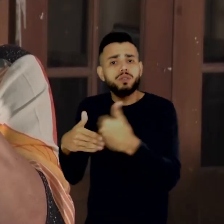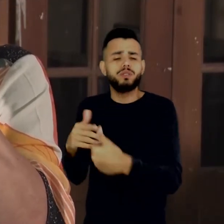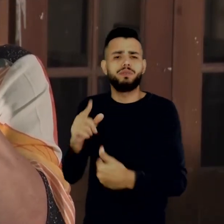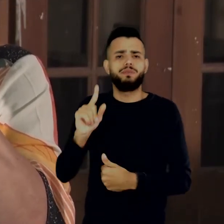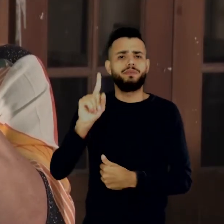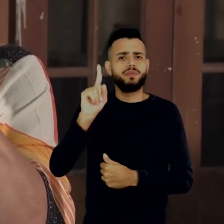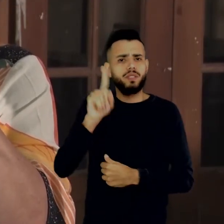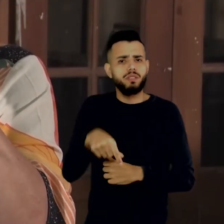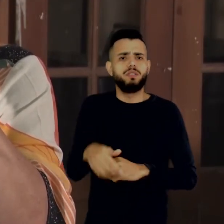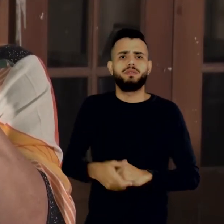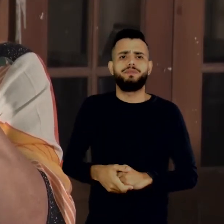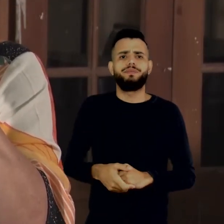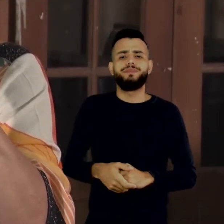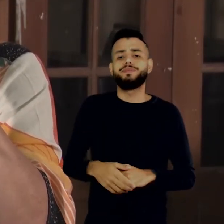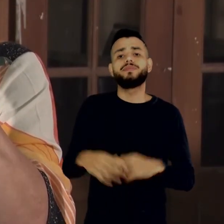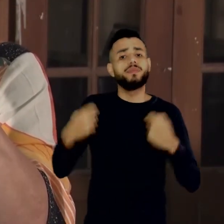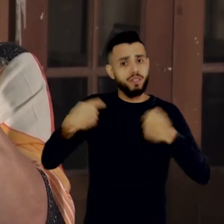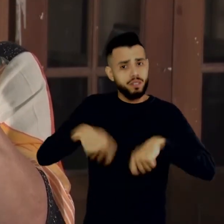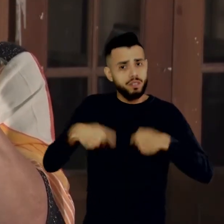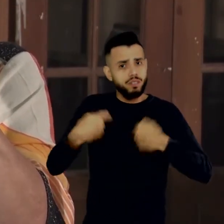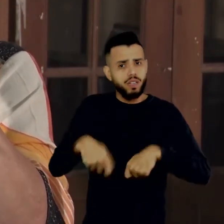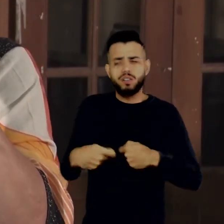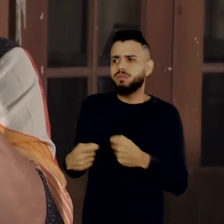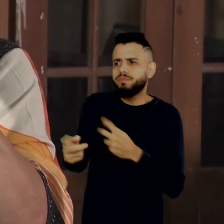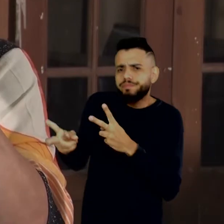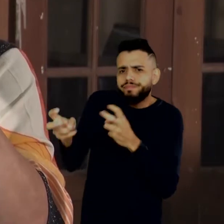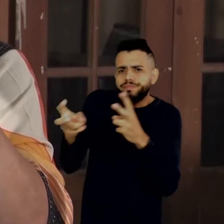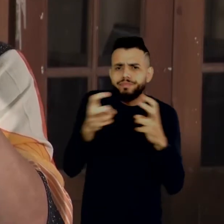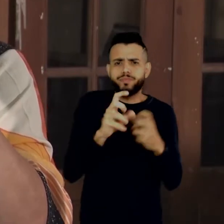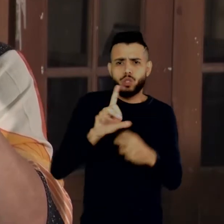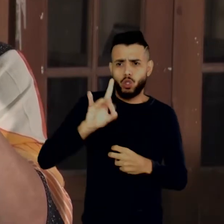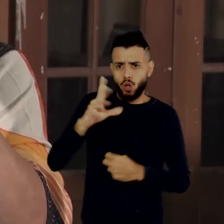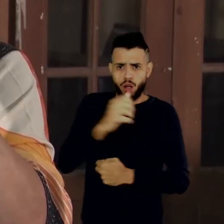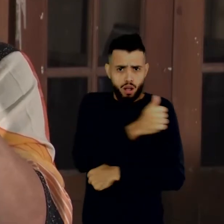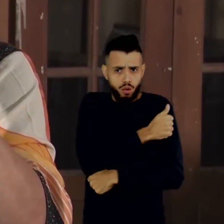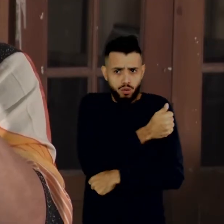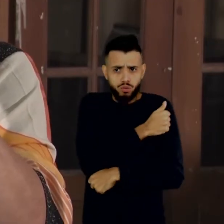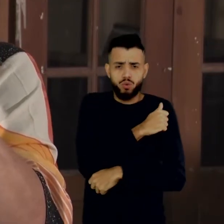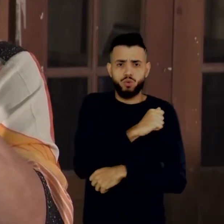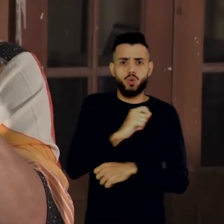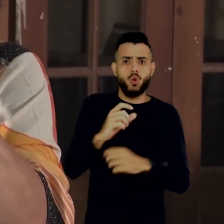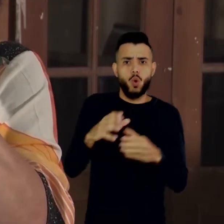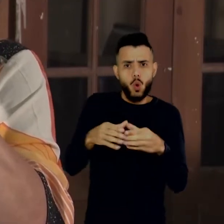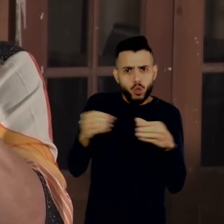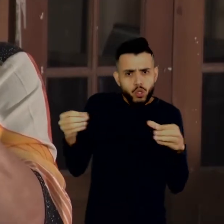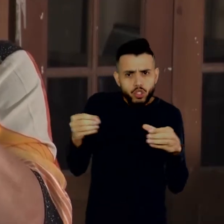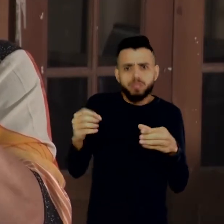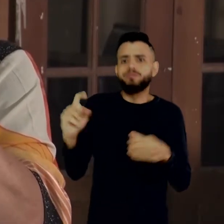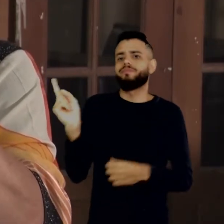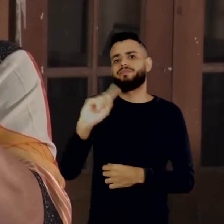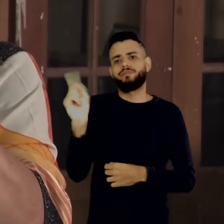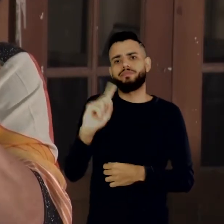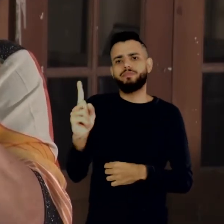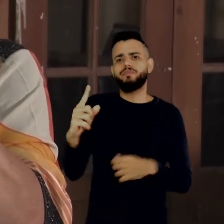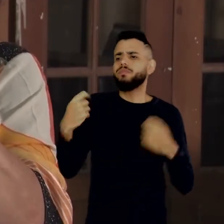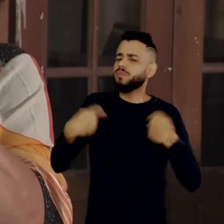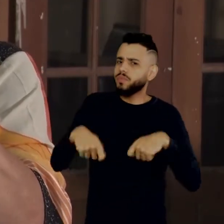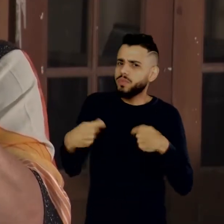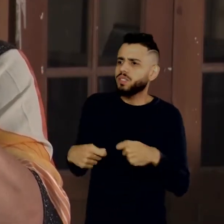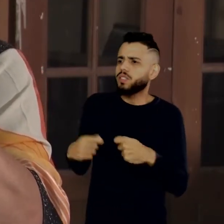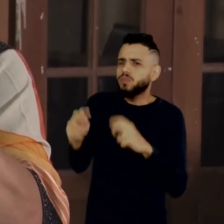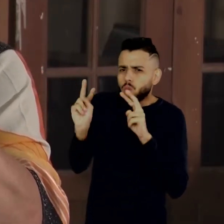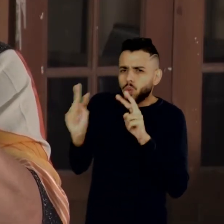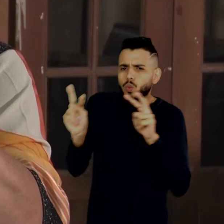ser... É necessário que ele seja observado não só para os cotistas, né? Ele é algo que precisa ser observado